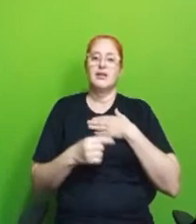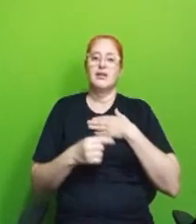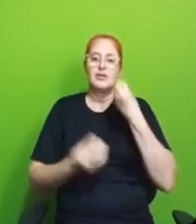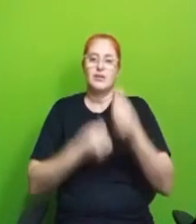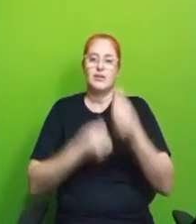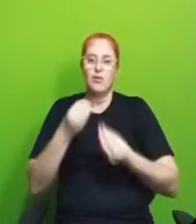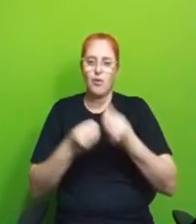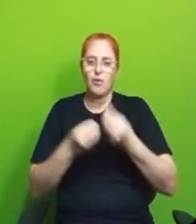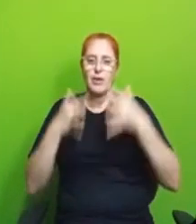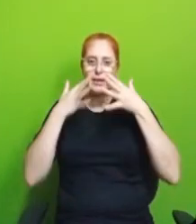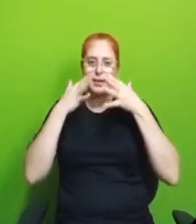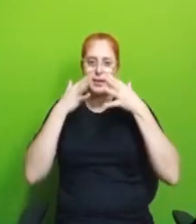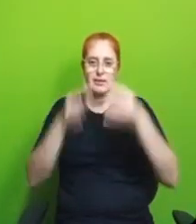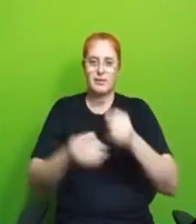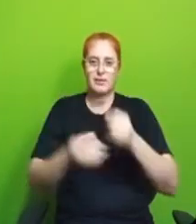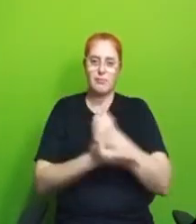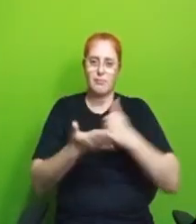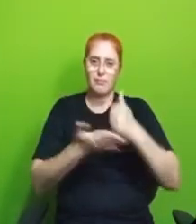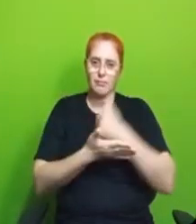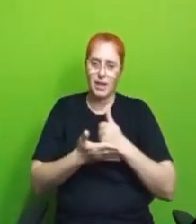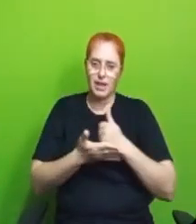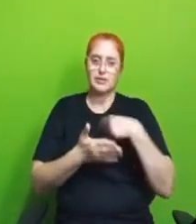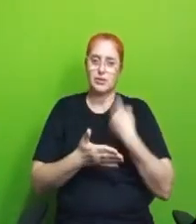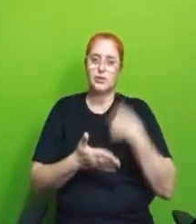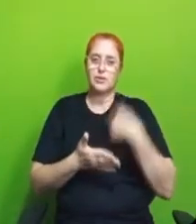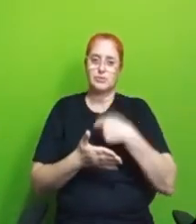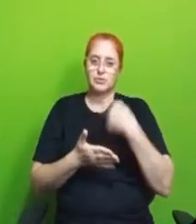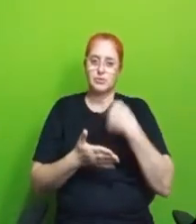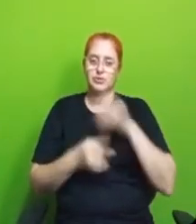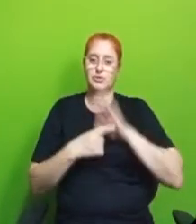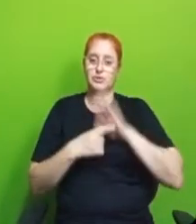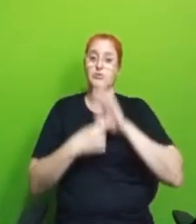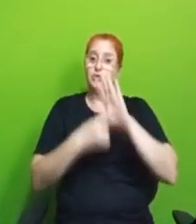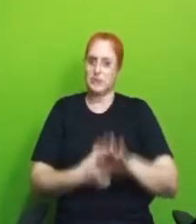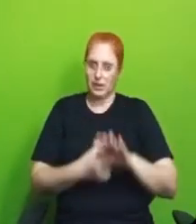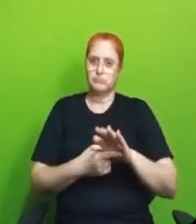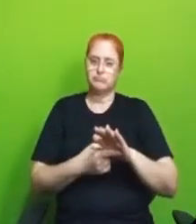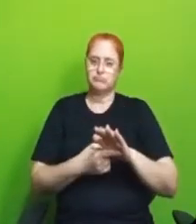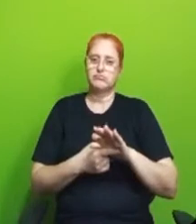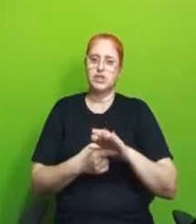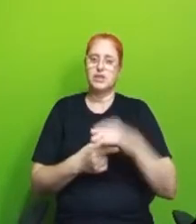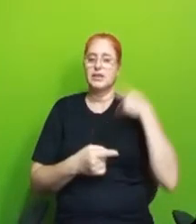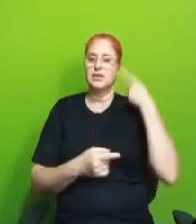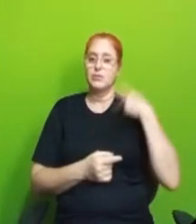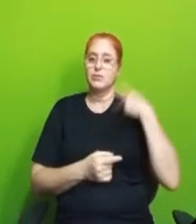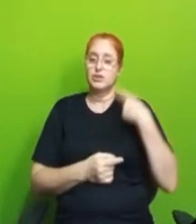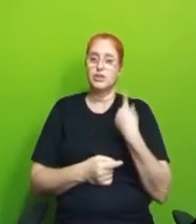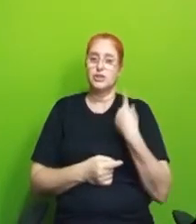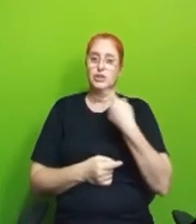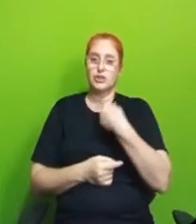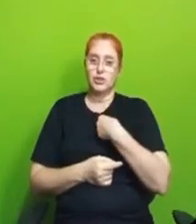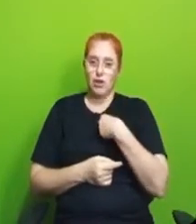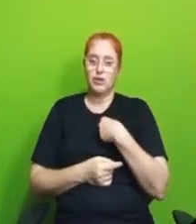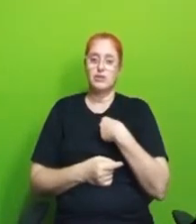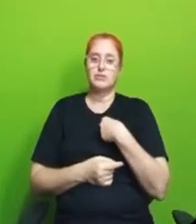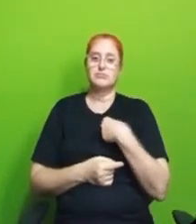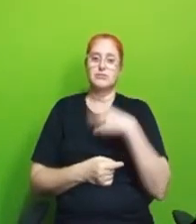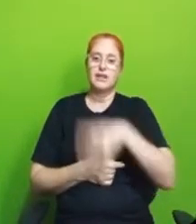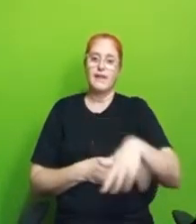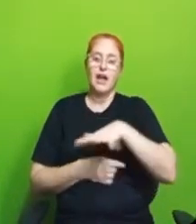estruturação do PSF. A gente precisa apontar essas contradições de políticas que nós mesmas do campo, né, dos